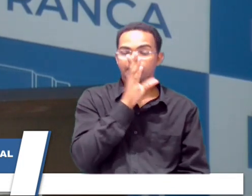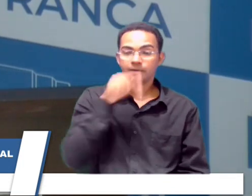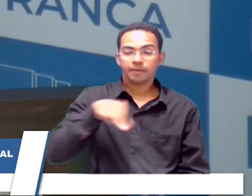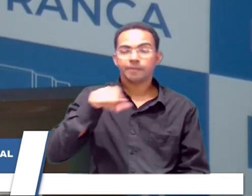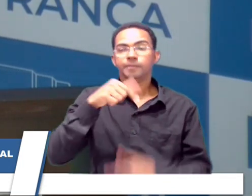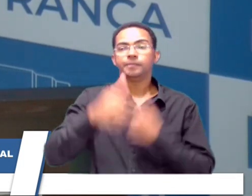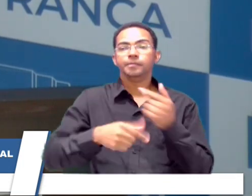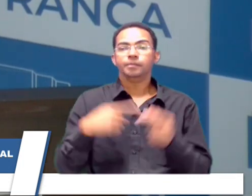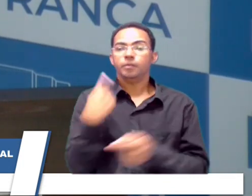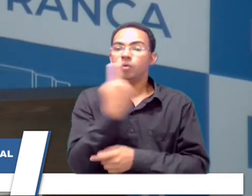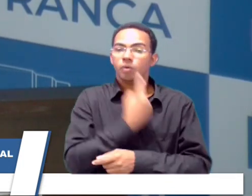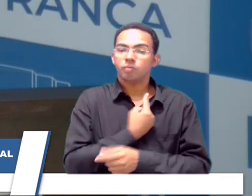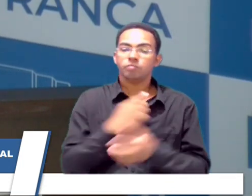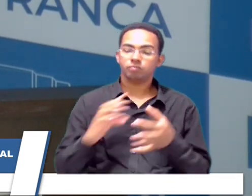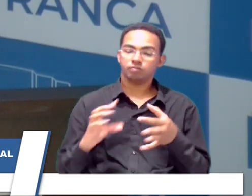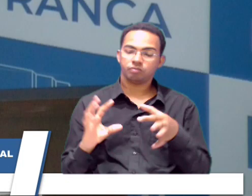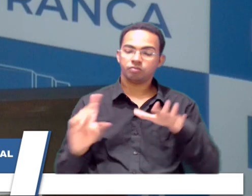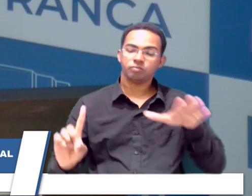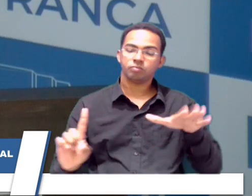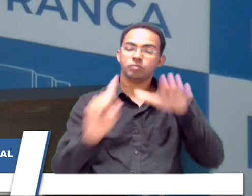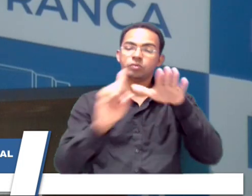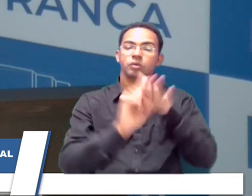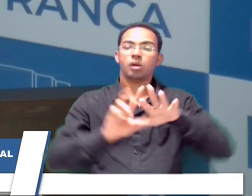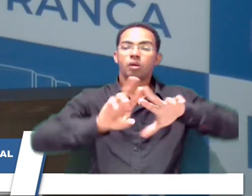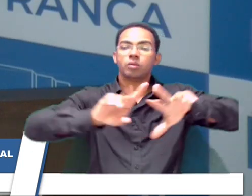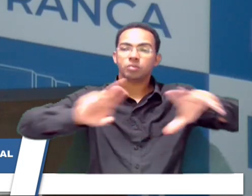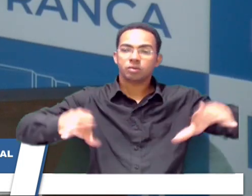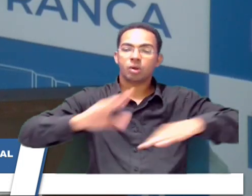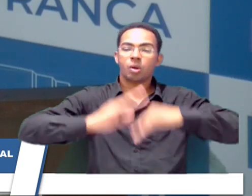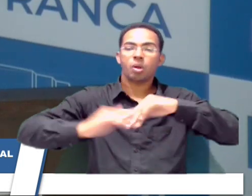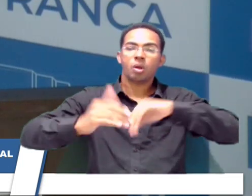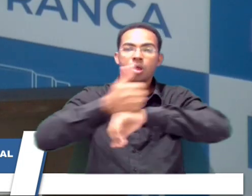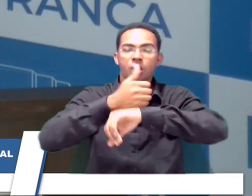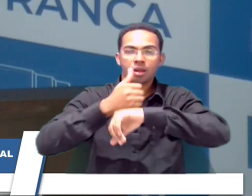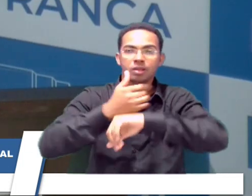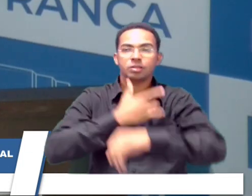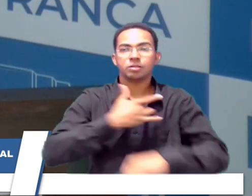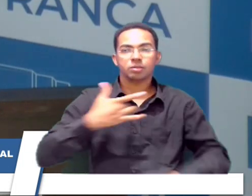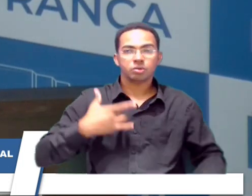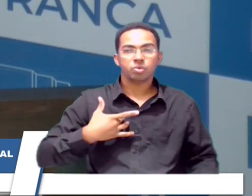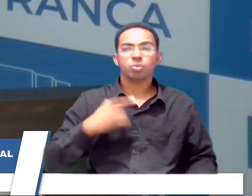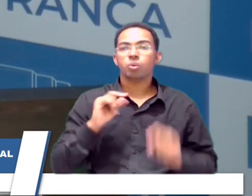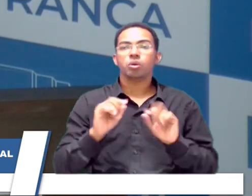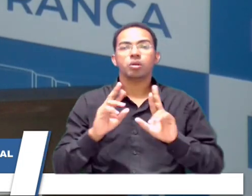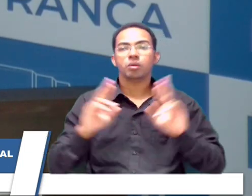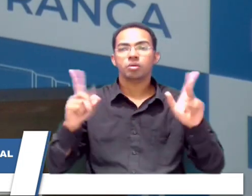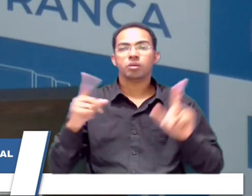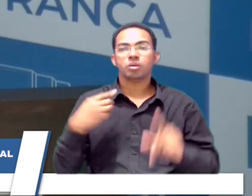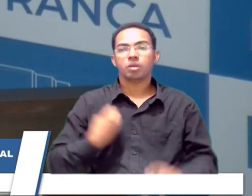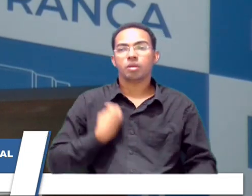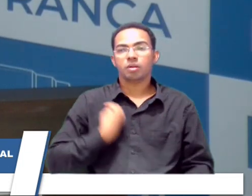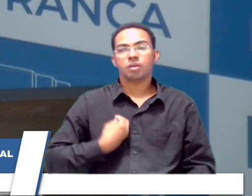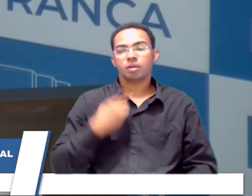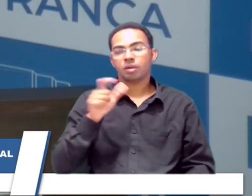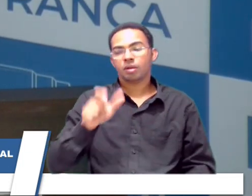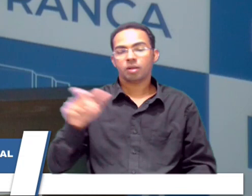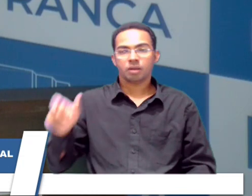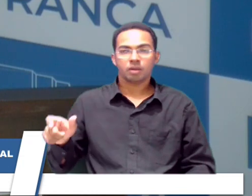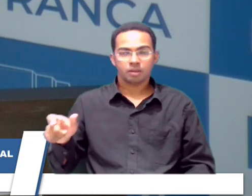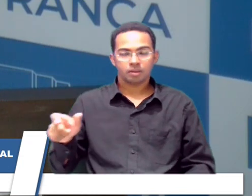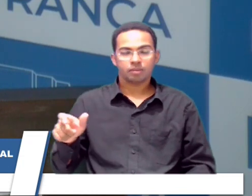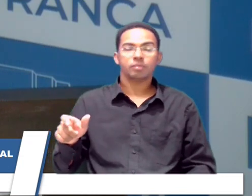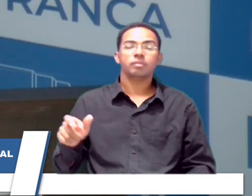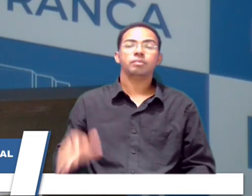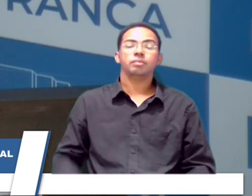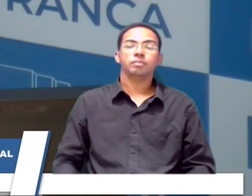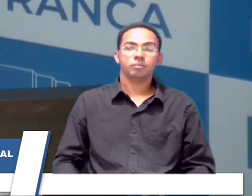né, de forma integrativa, com vários profissionais da saúde, é o que faz diferença na vida das pessoas.